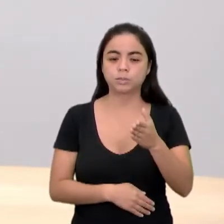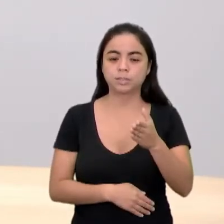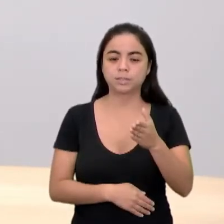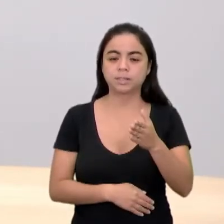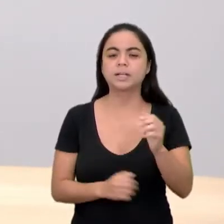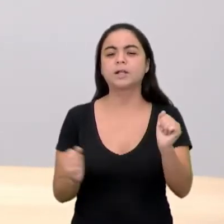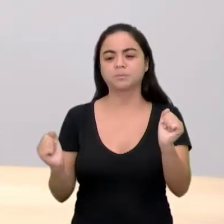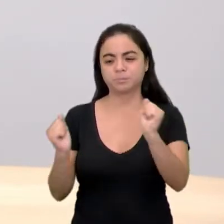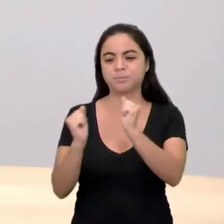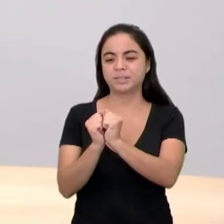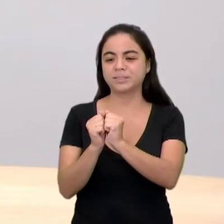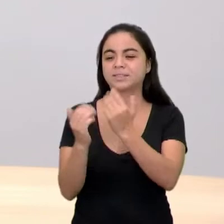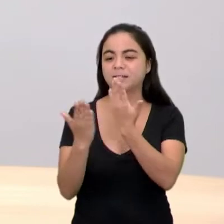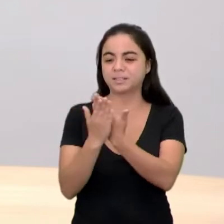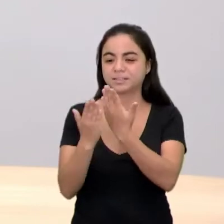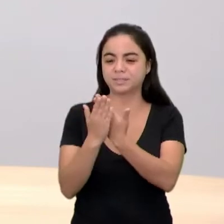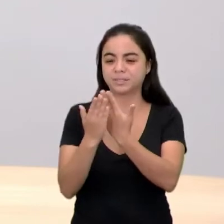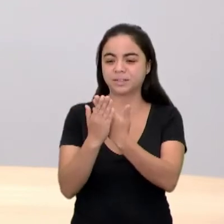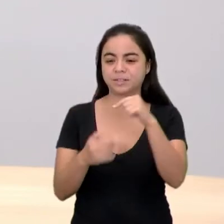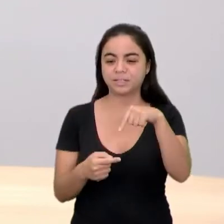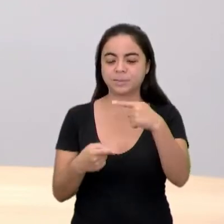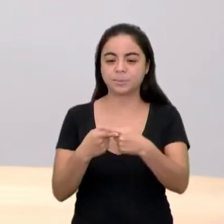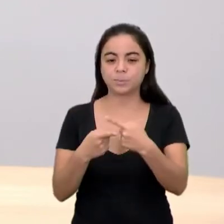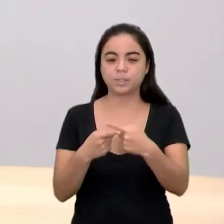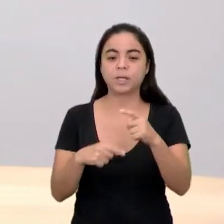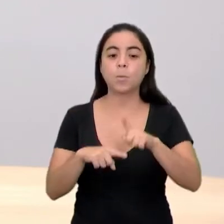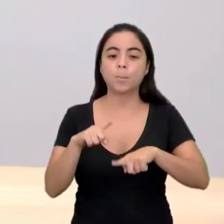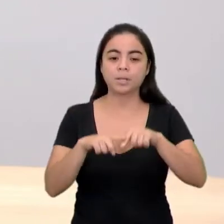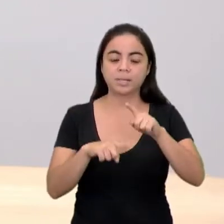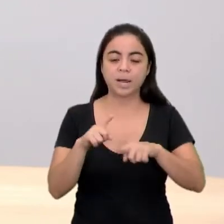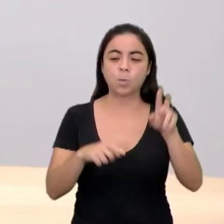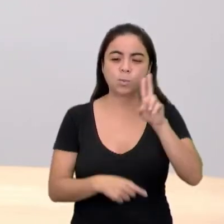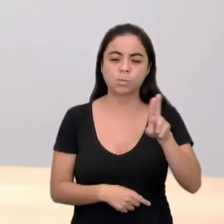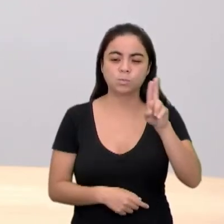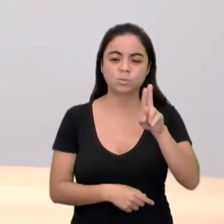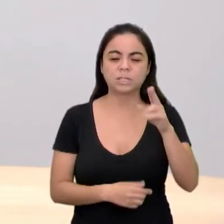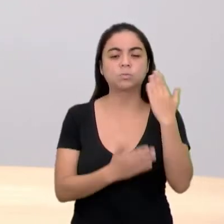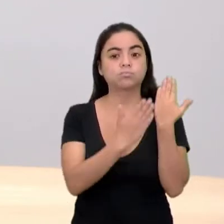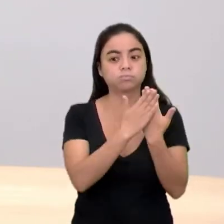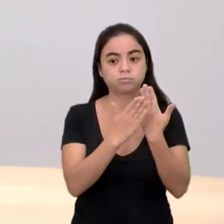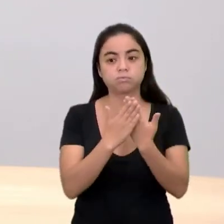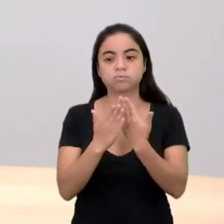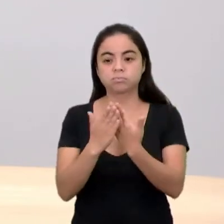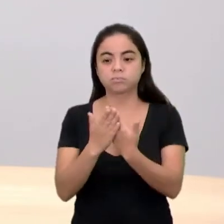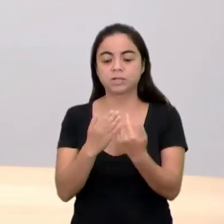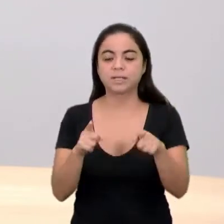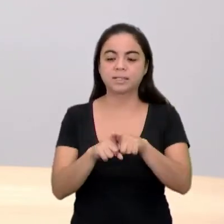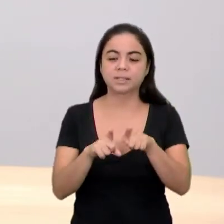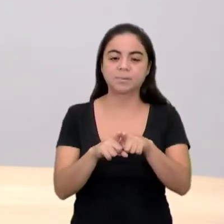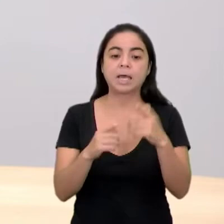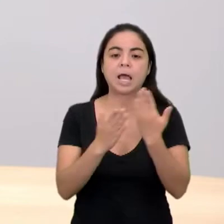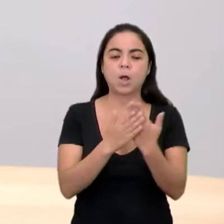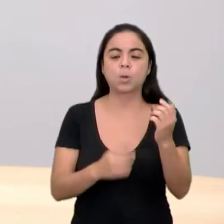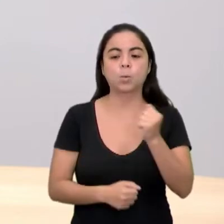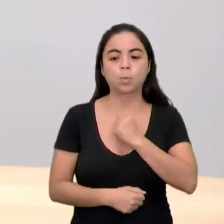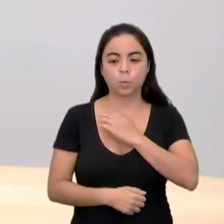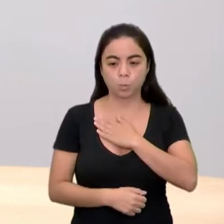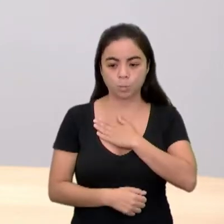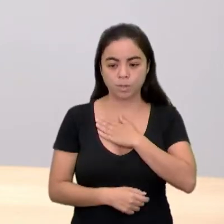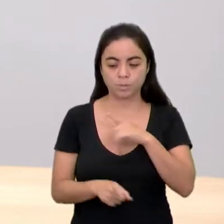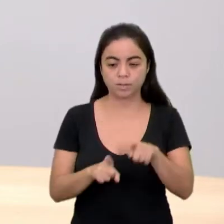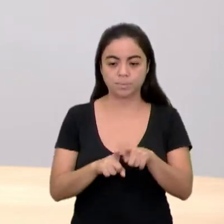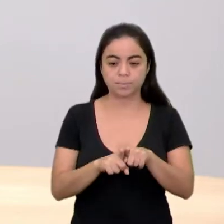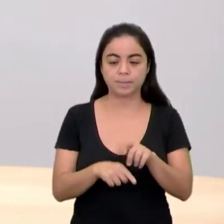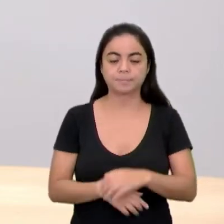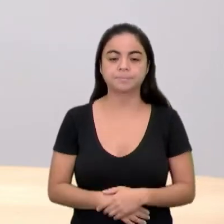nossas parcerias de aulas aqui, já que o material dele tem sido usado em várias aulas, já fez parte de uma aula comigo também, no